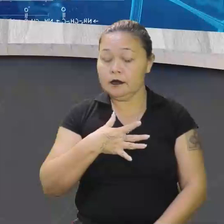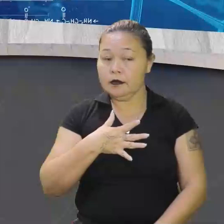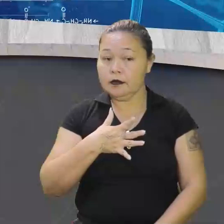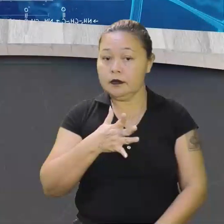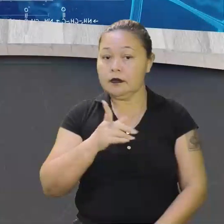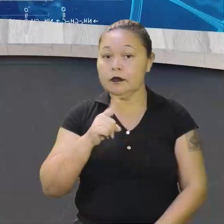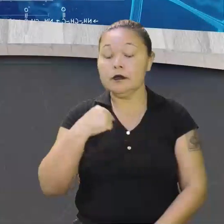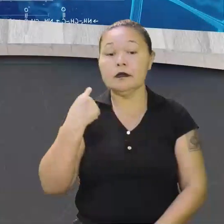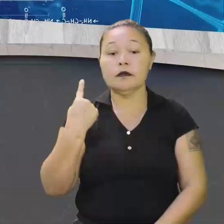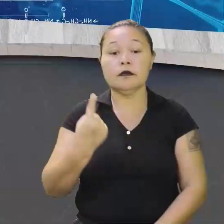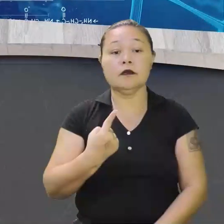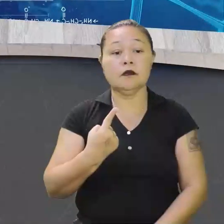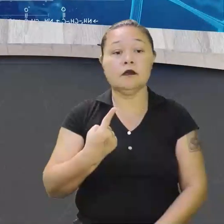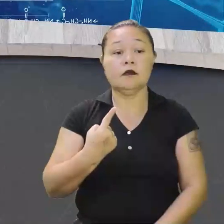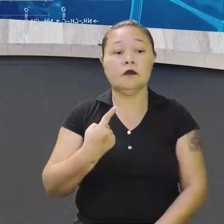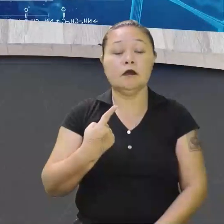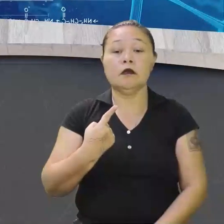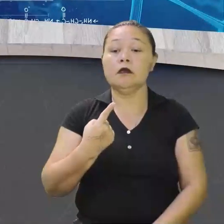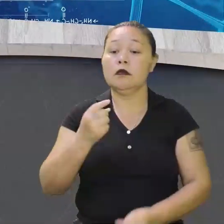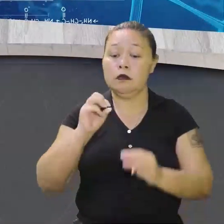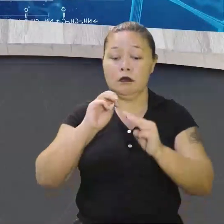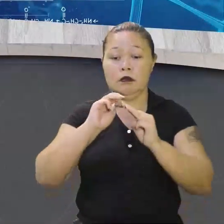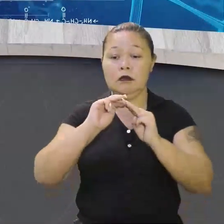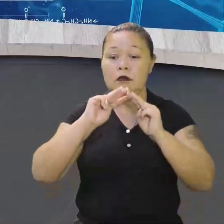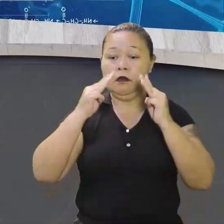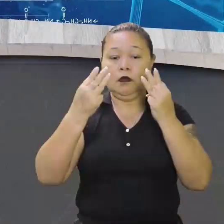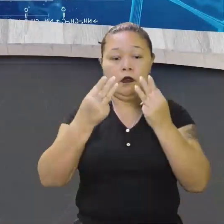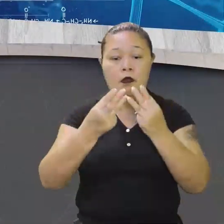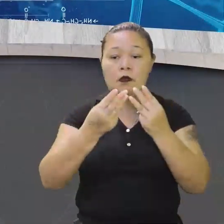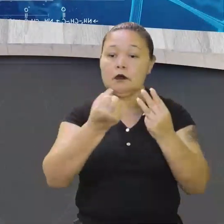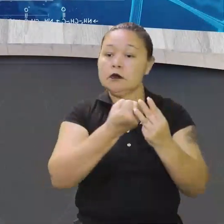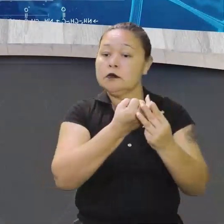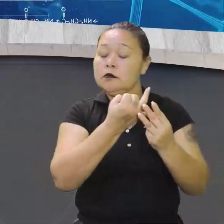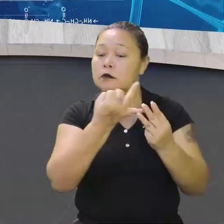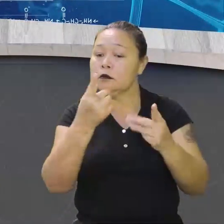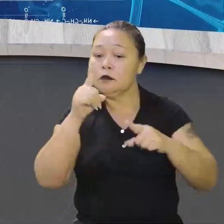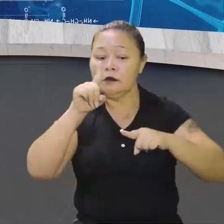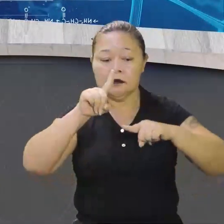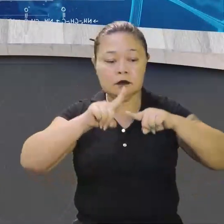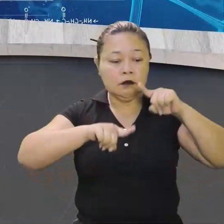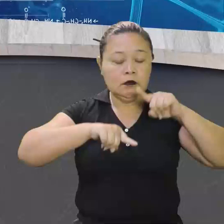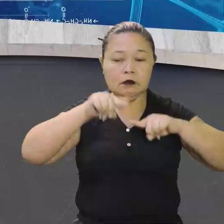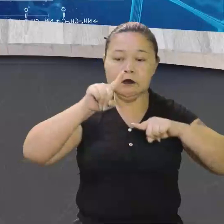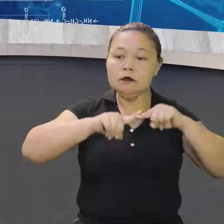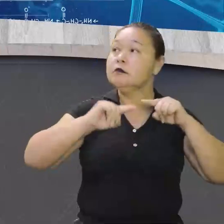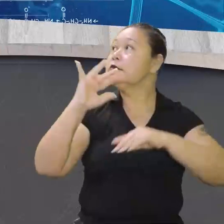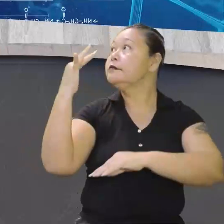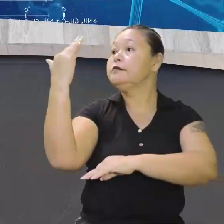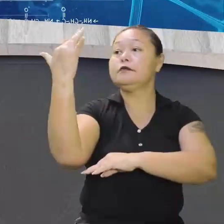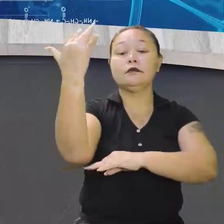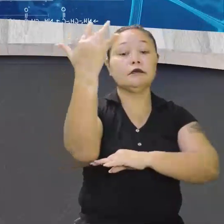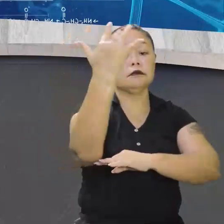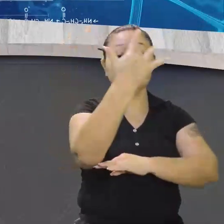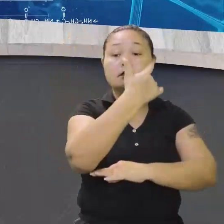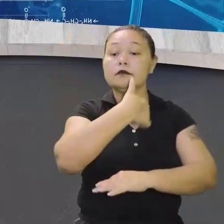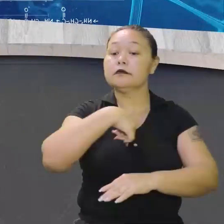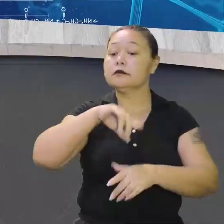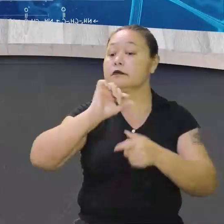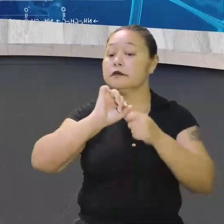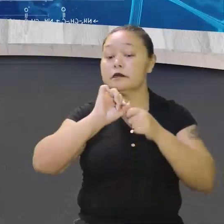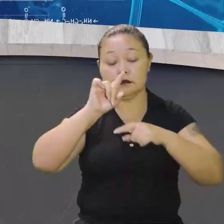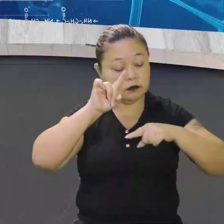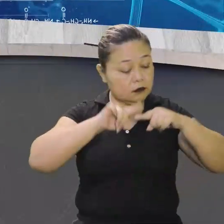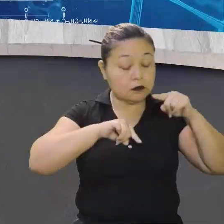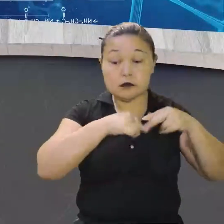Nós vimos que massa, a quantidade de matéria que existe na natureza, né? Que existe nos corpos, nos